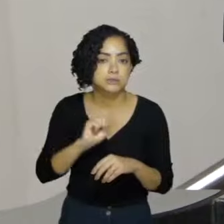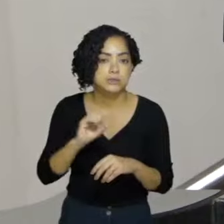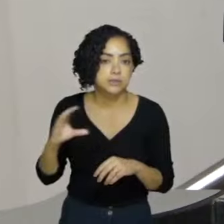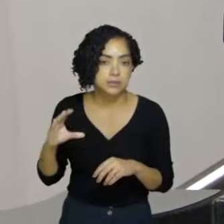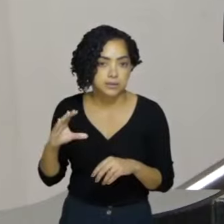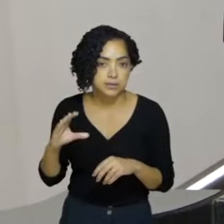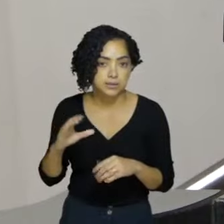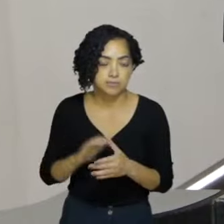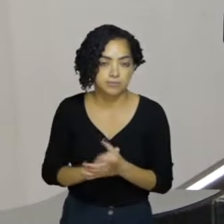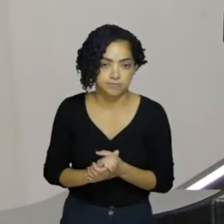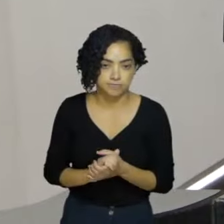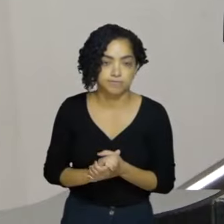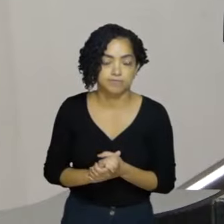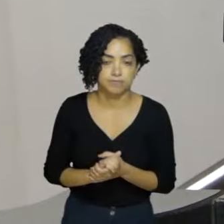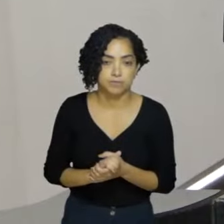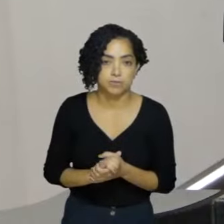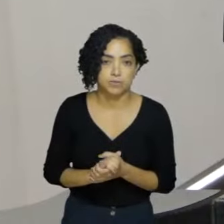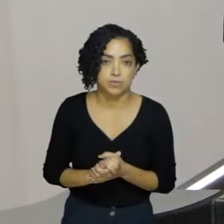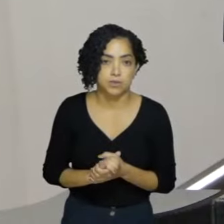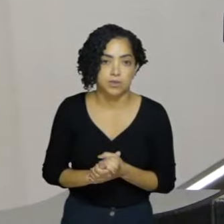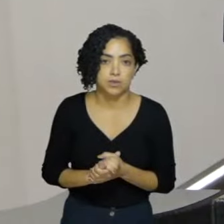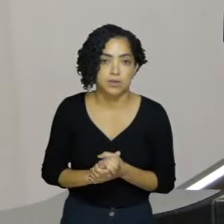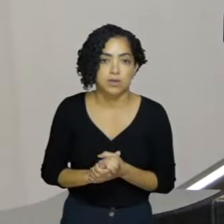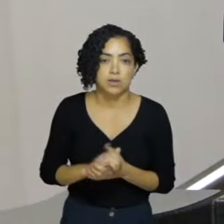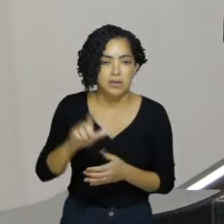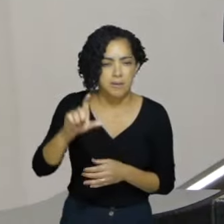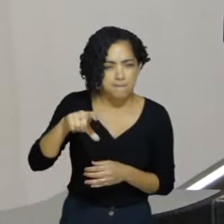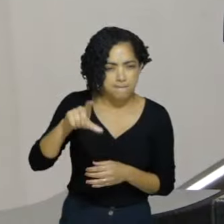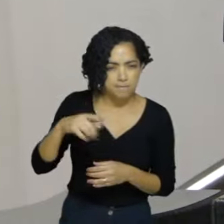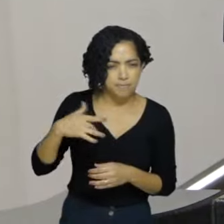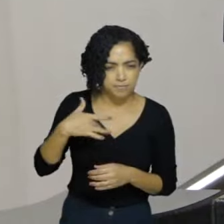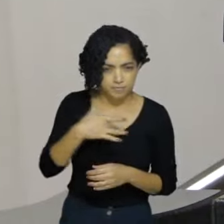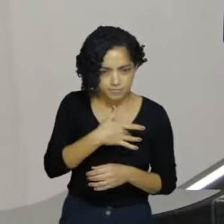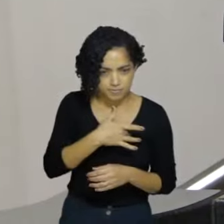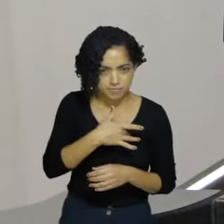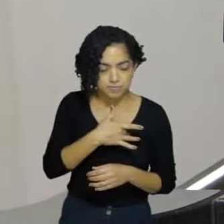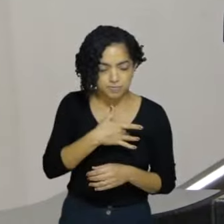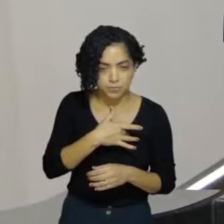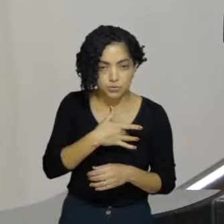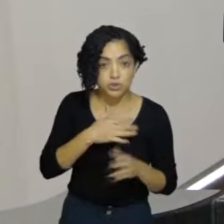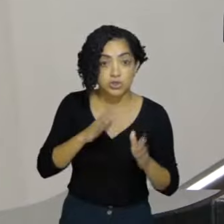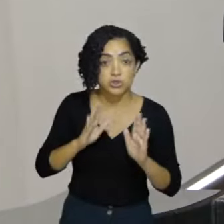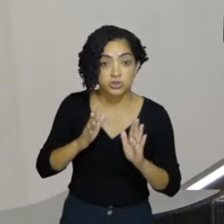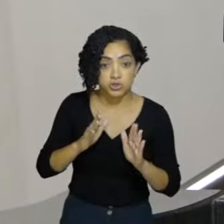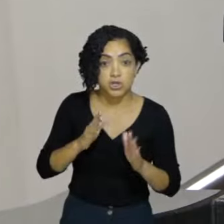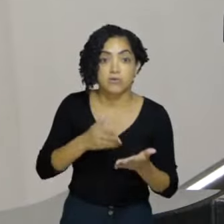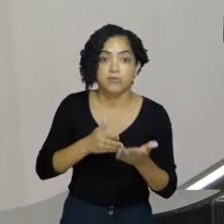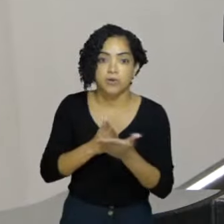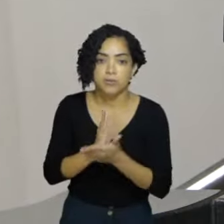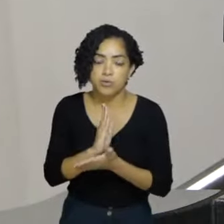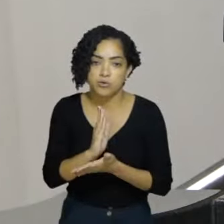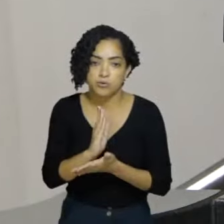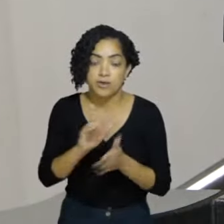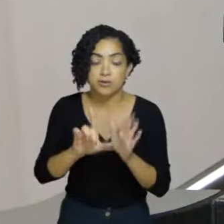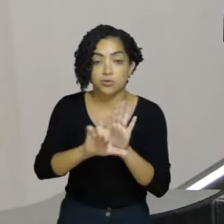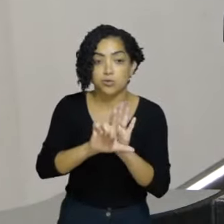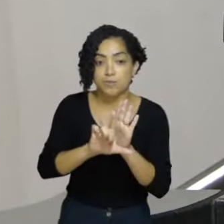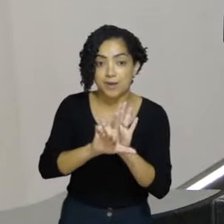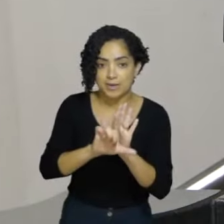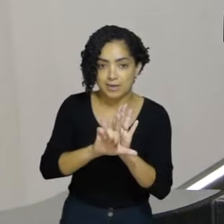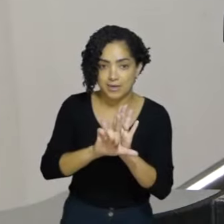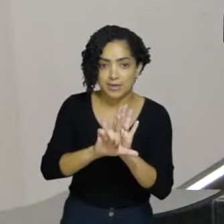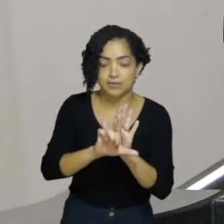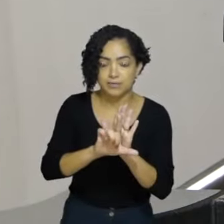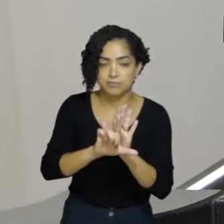pelos planos de saúde. Nós aprovamos aqui na Assembleia Legislativa uma lei feita a 4